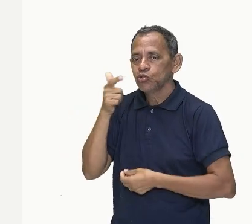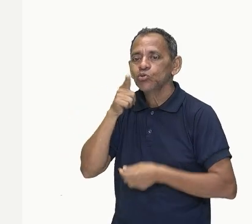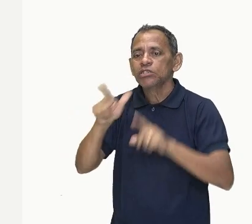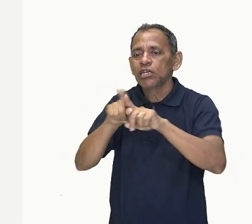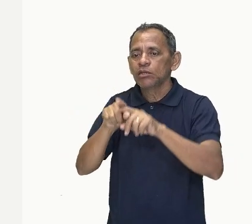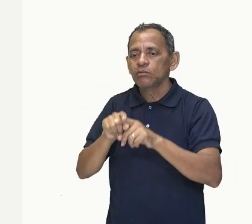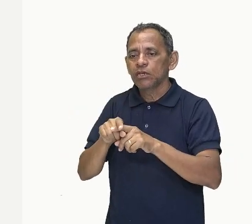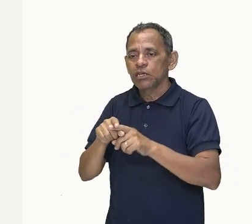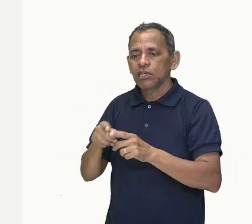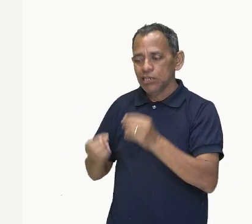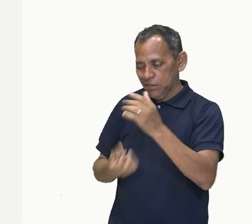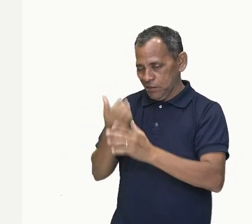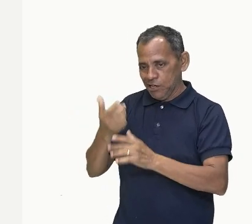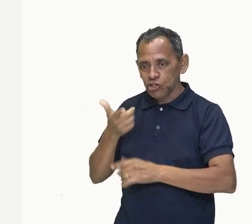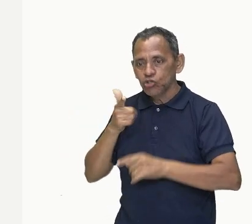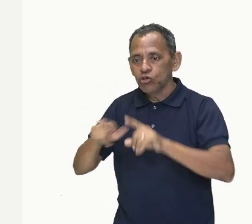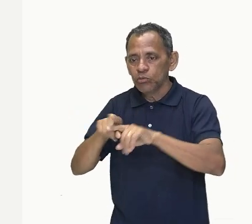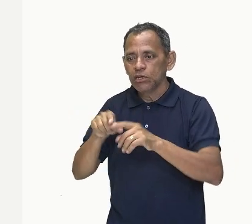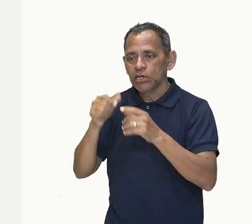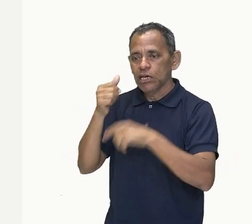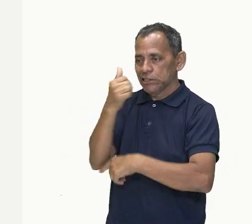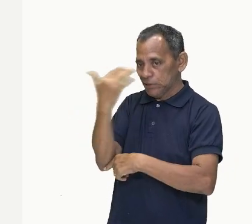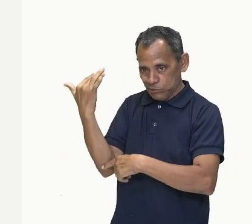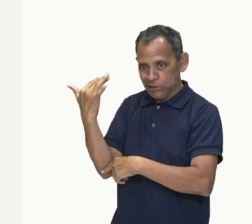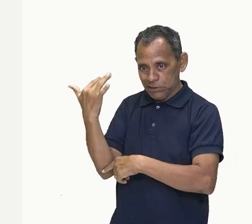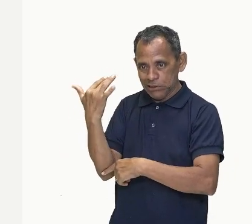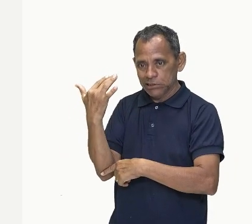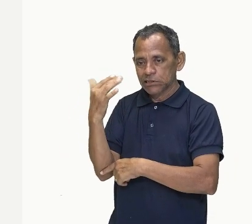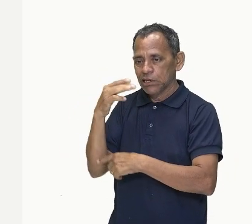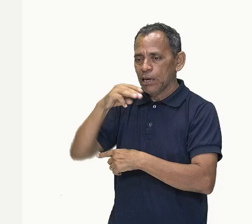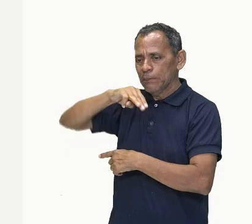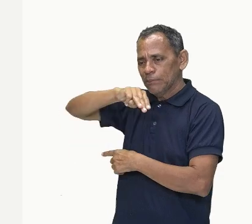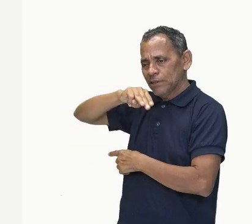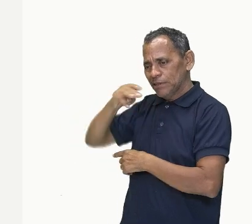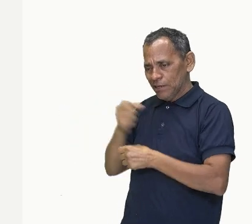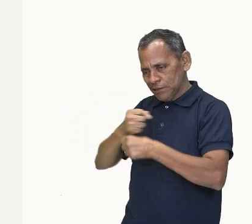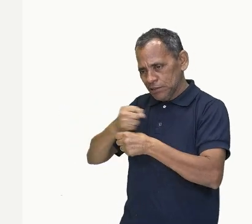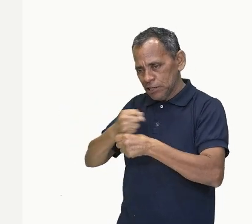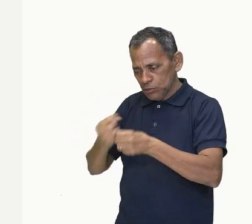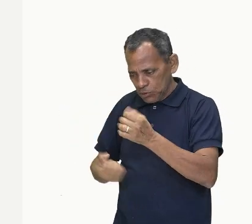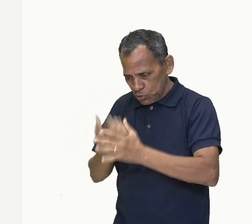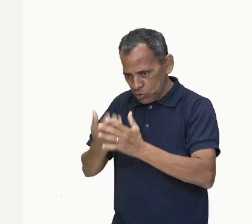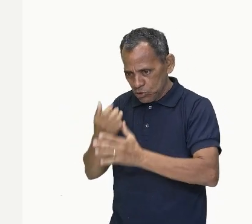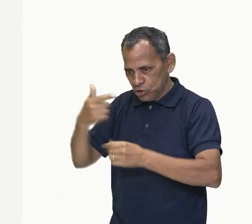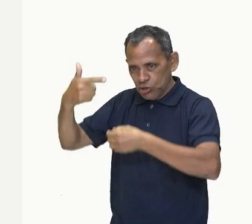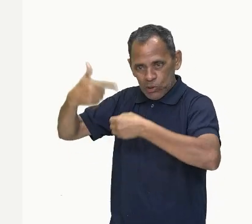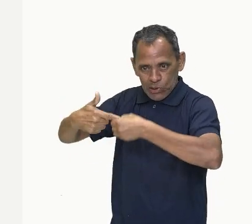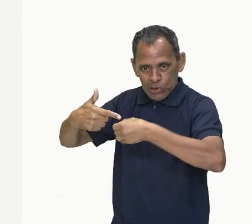natureza ela leva ali milhares de anos para produzir esse petróleo.